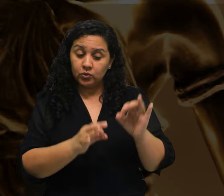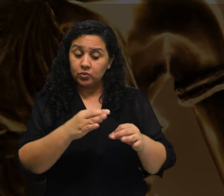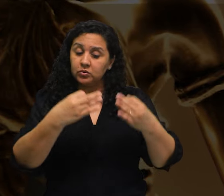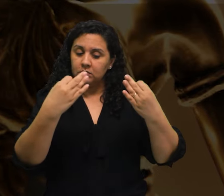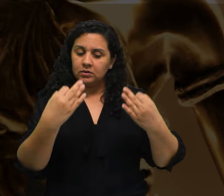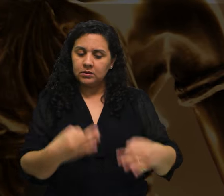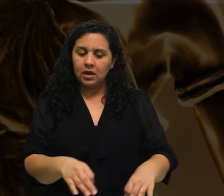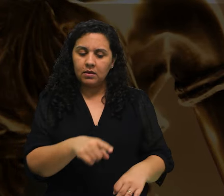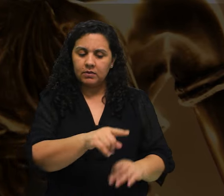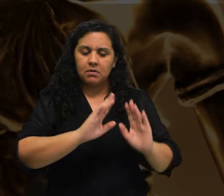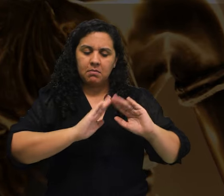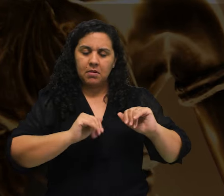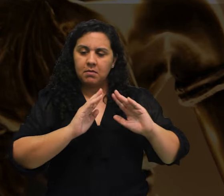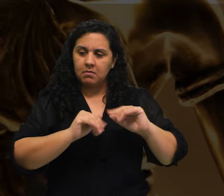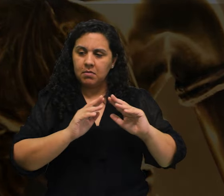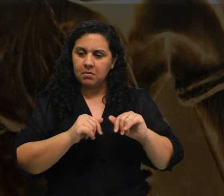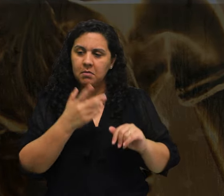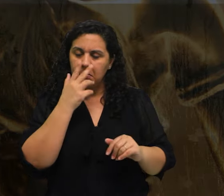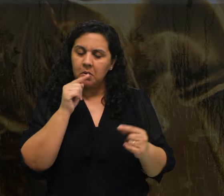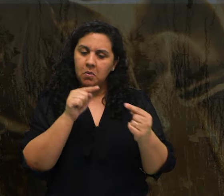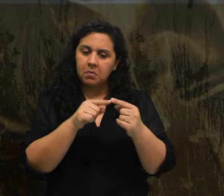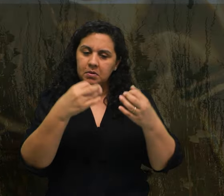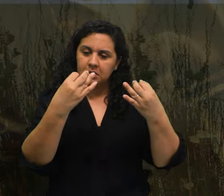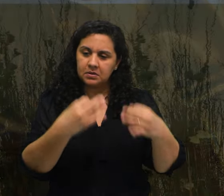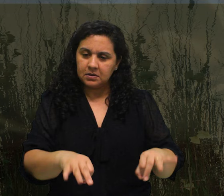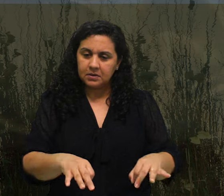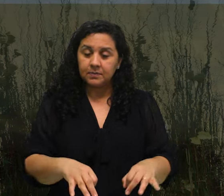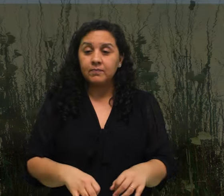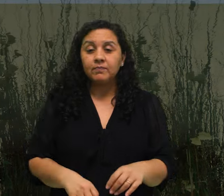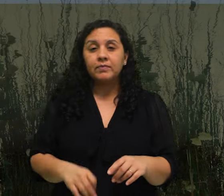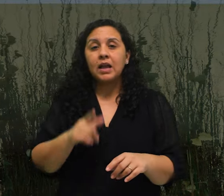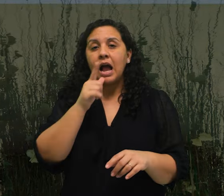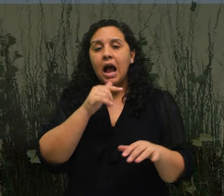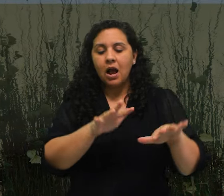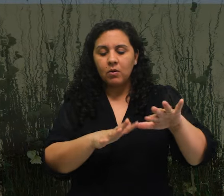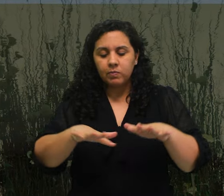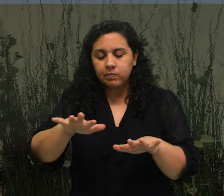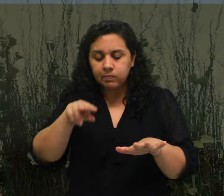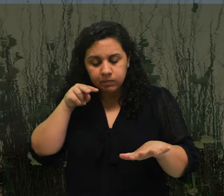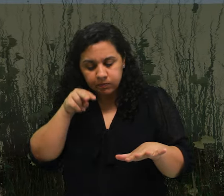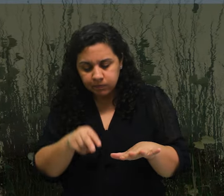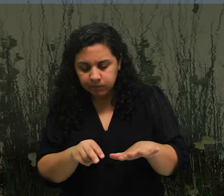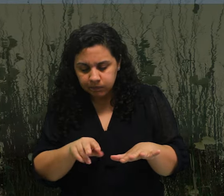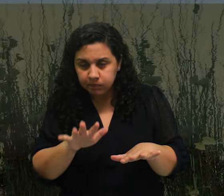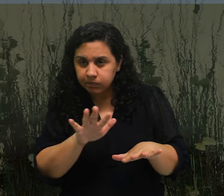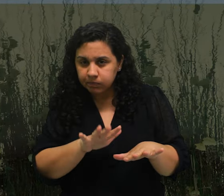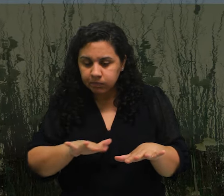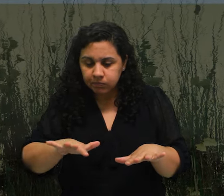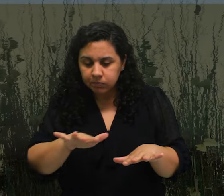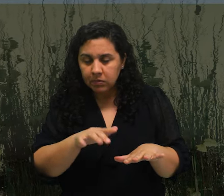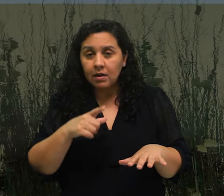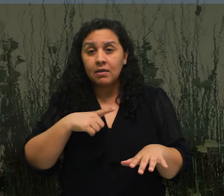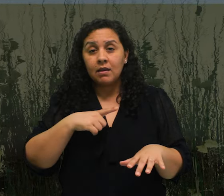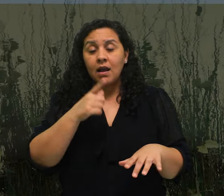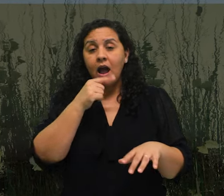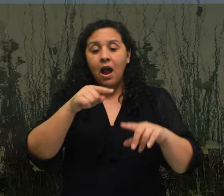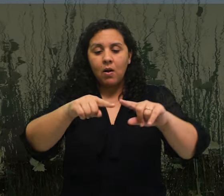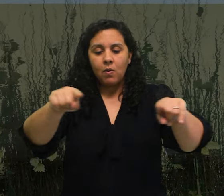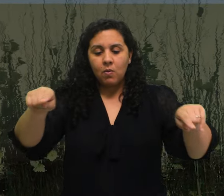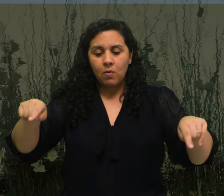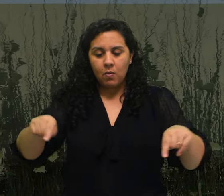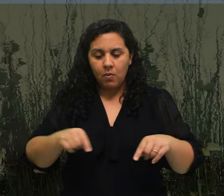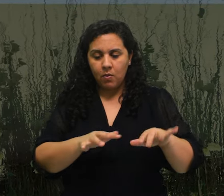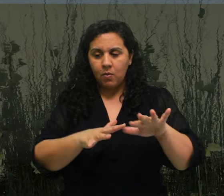julgo justo que se cumpra sua súplica. O reflexo da água. Havia uma lagoa de